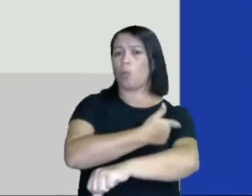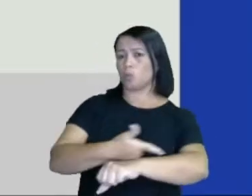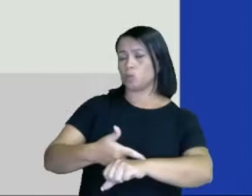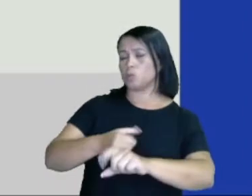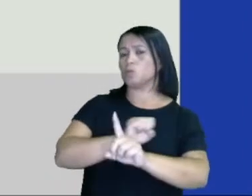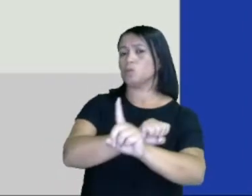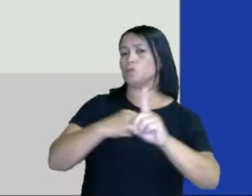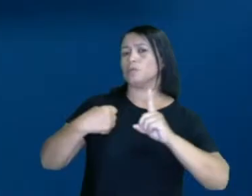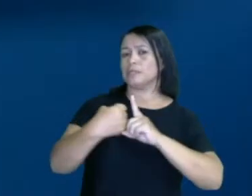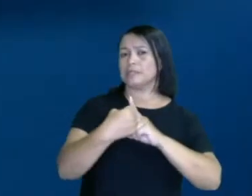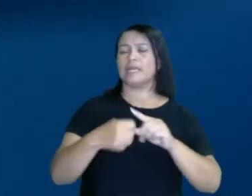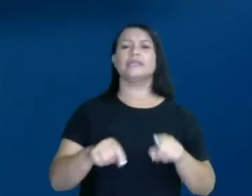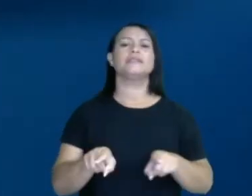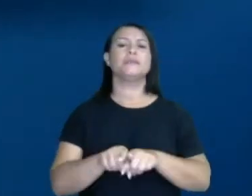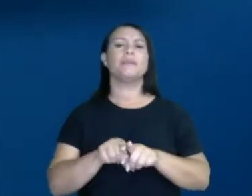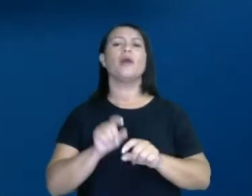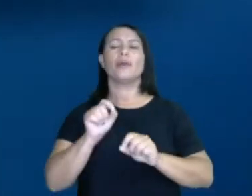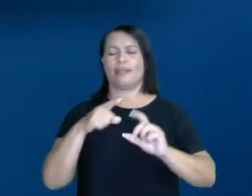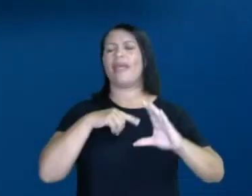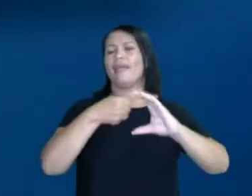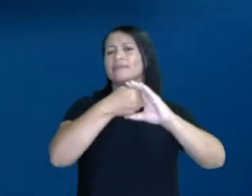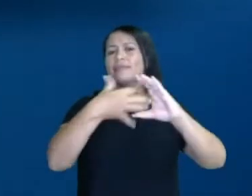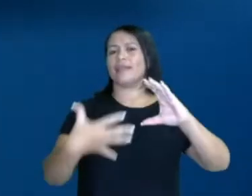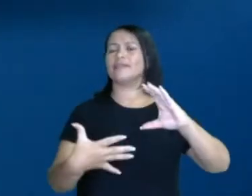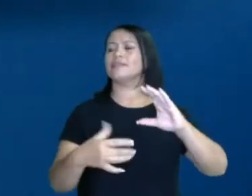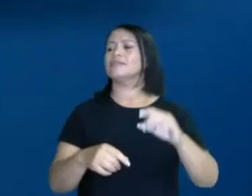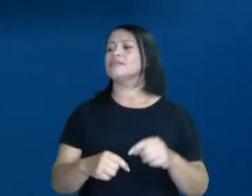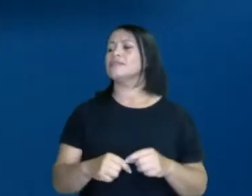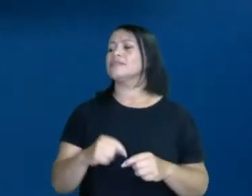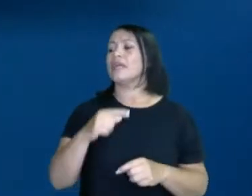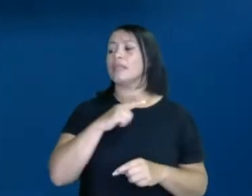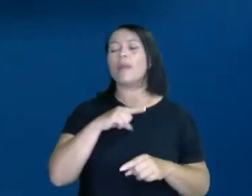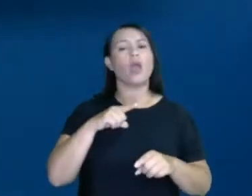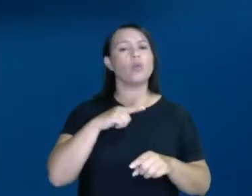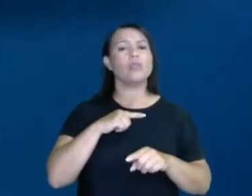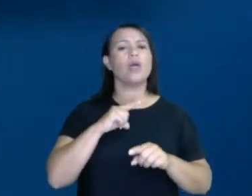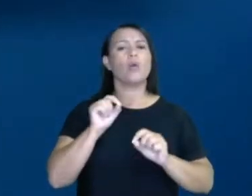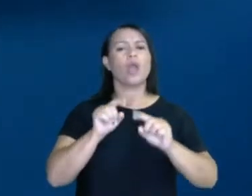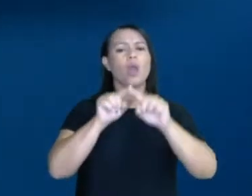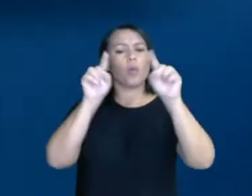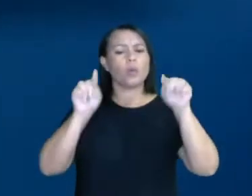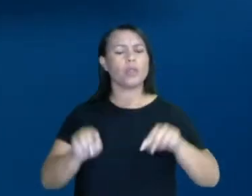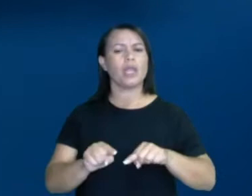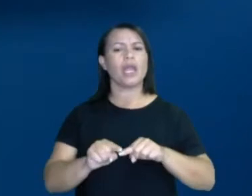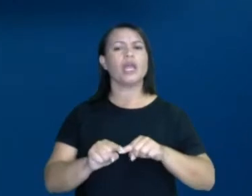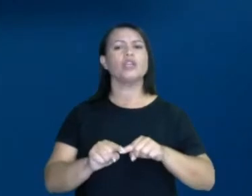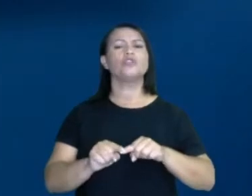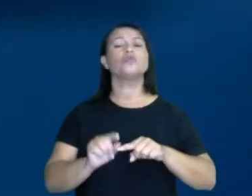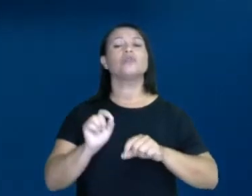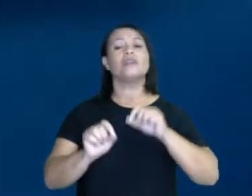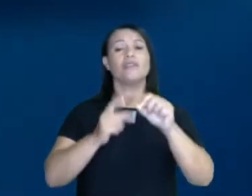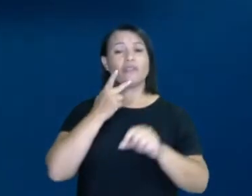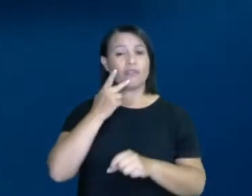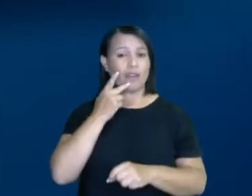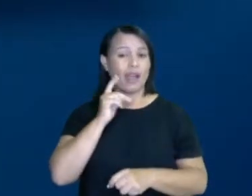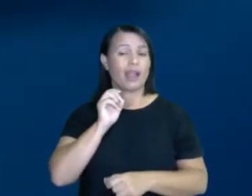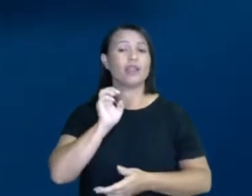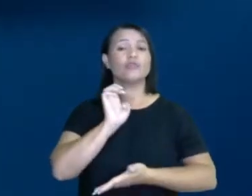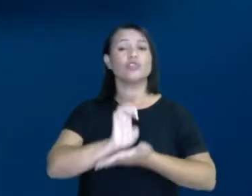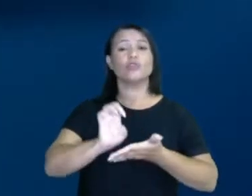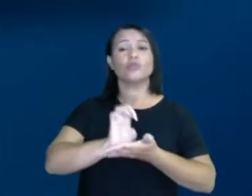sociais. Tem essa característica. Aqui eu trouxe um trecho do Estatuto do Idoso,